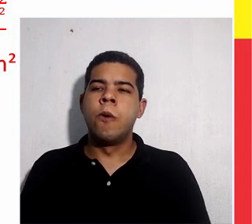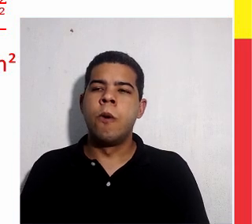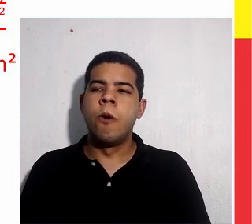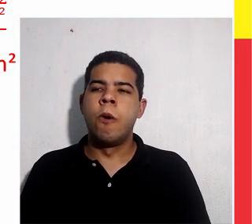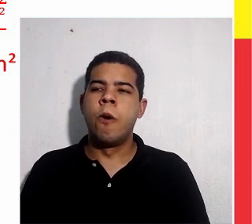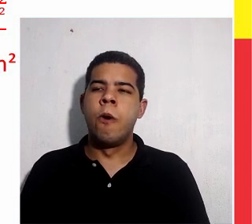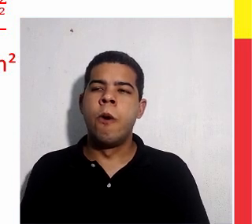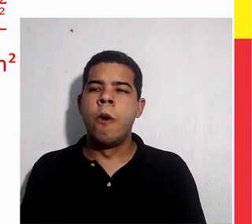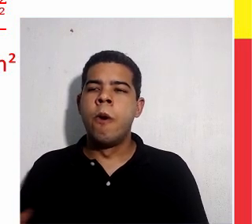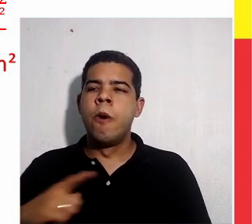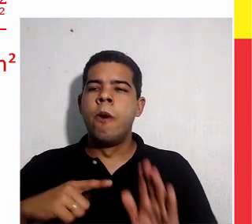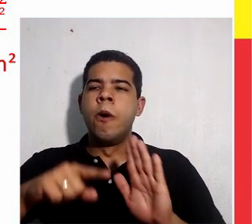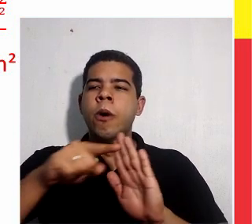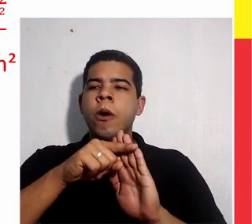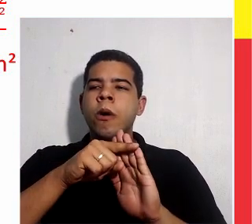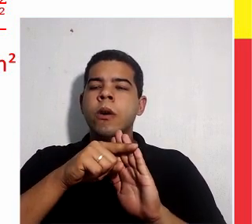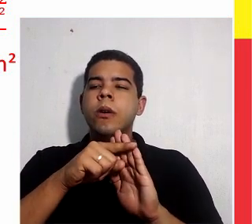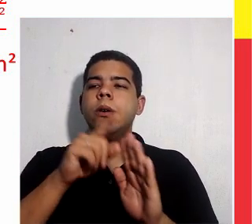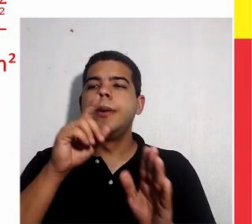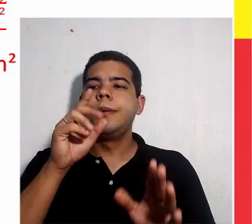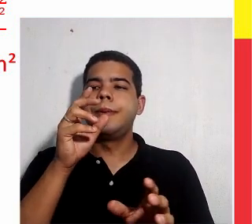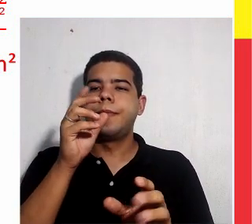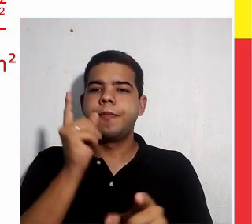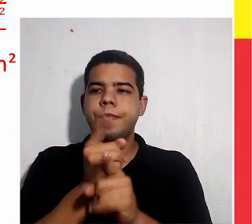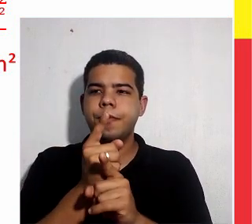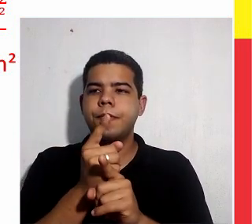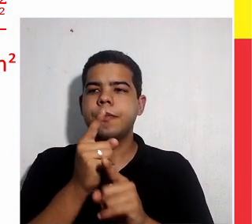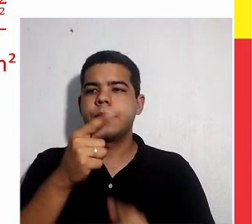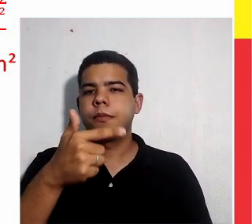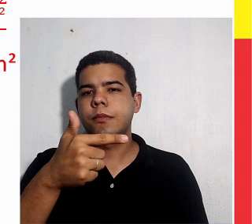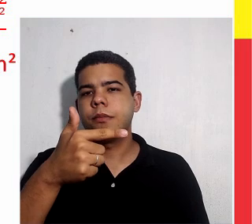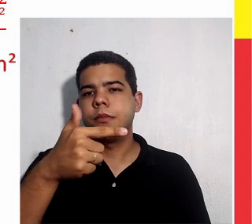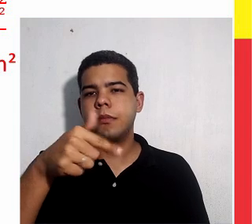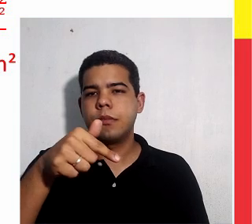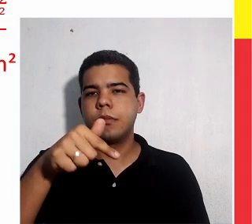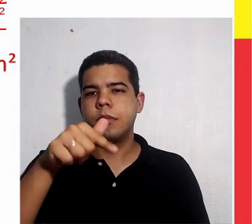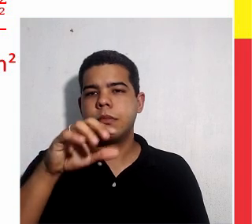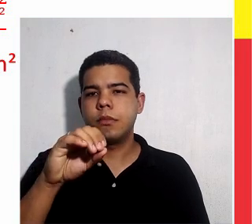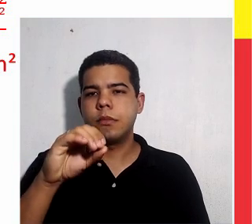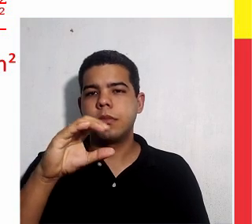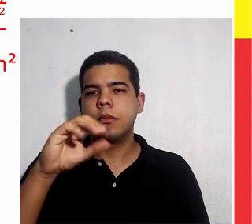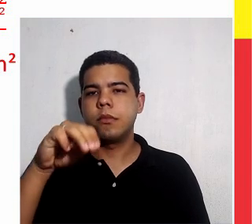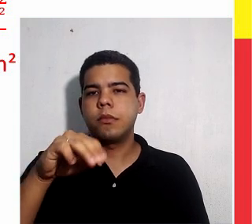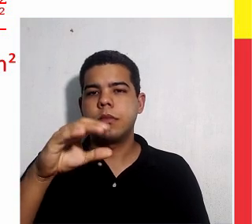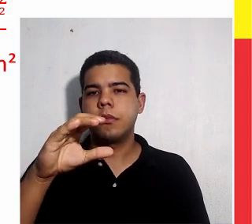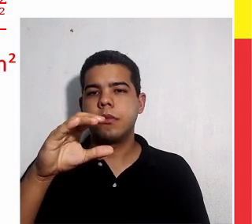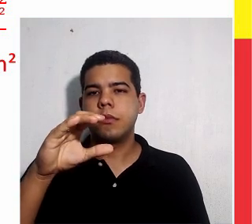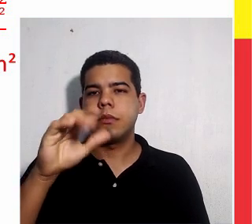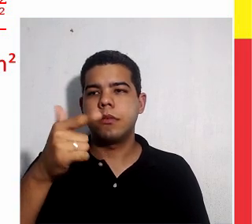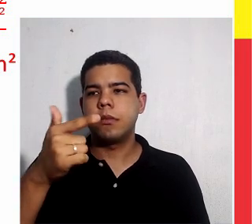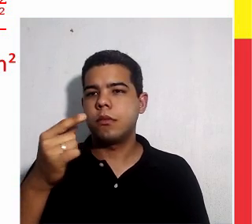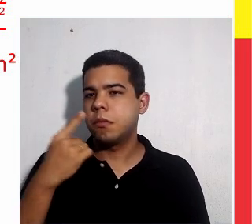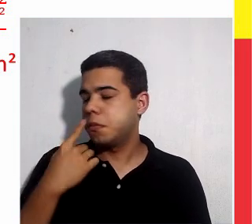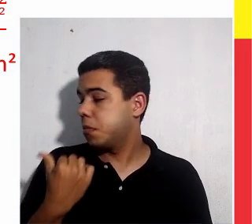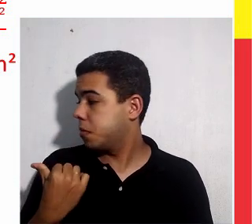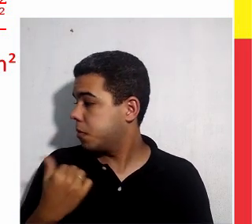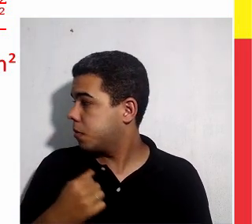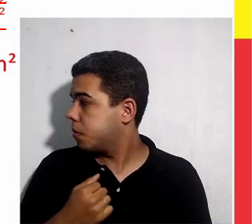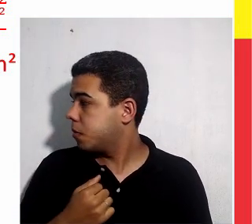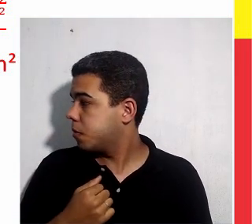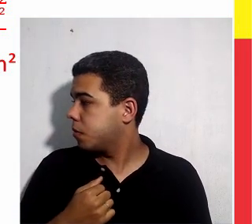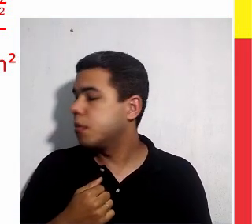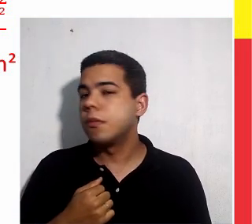essa subtração, você encontra o resultado de 270 centímetros quadrados. Nossa